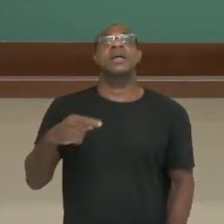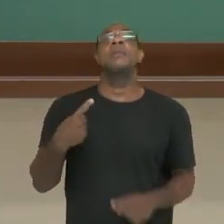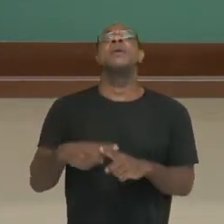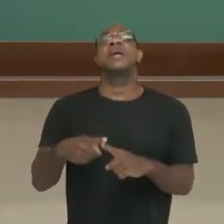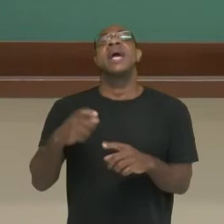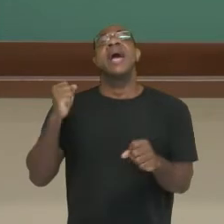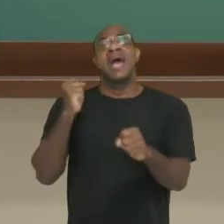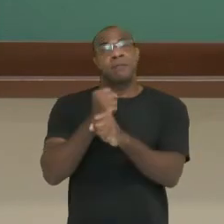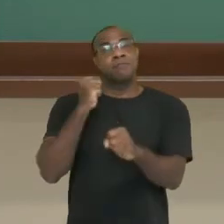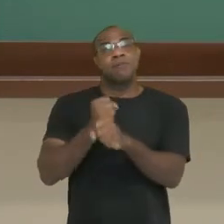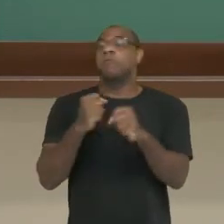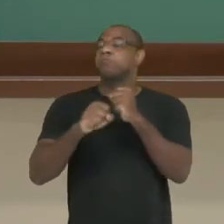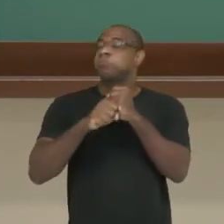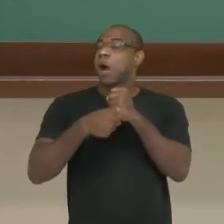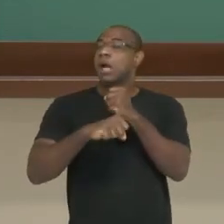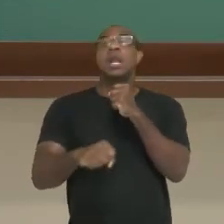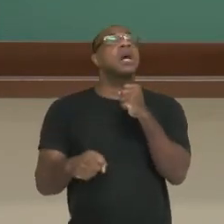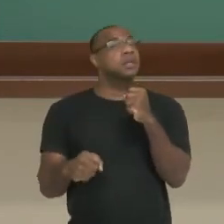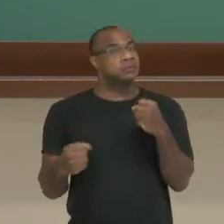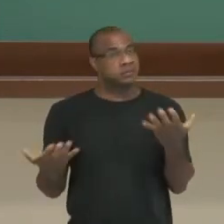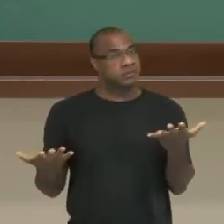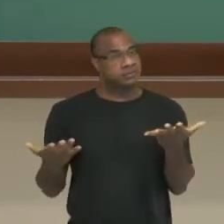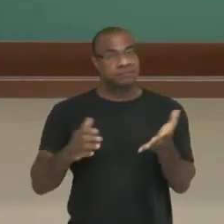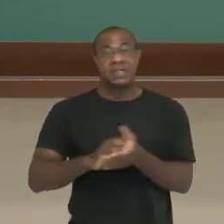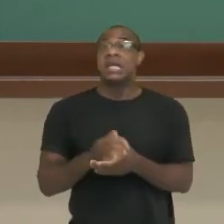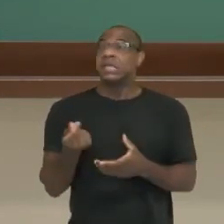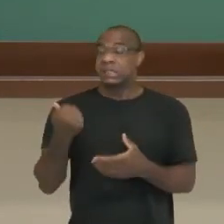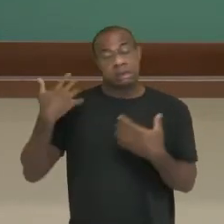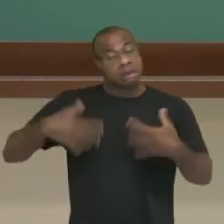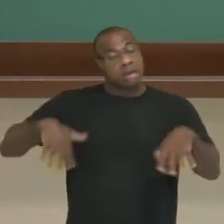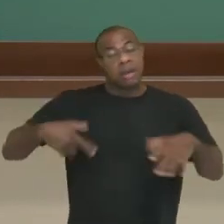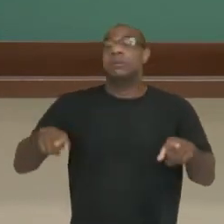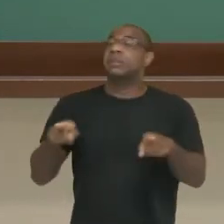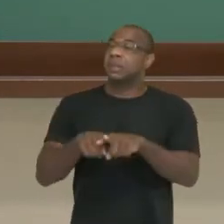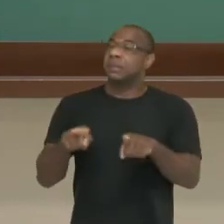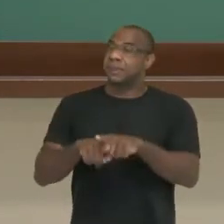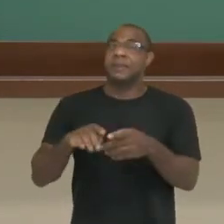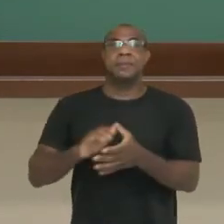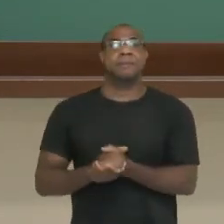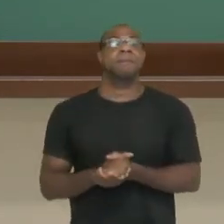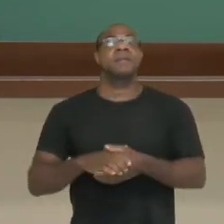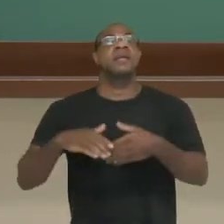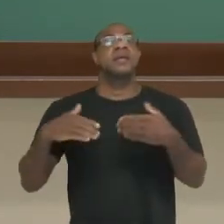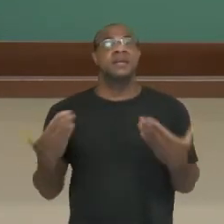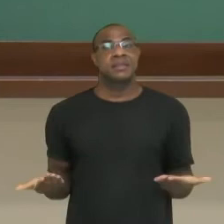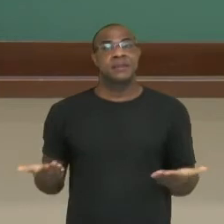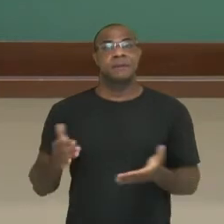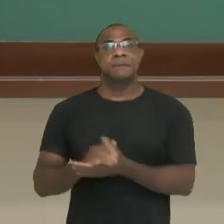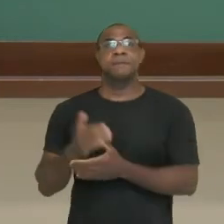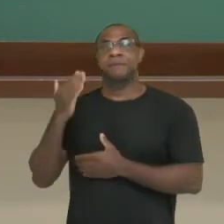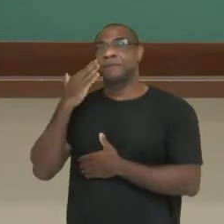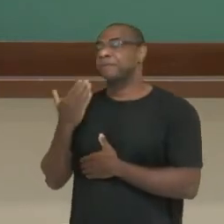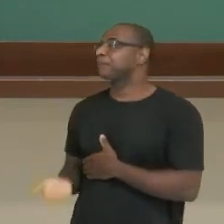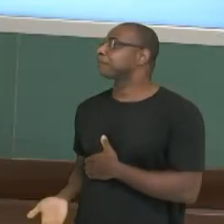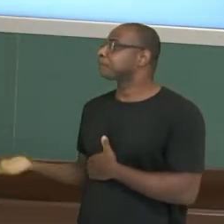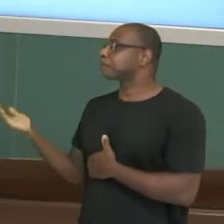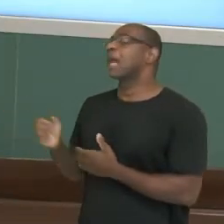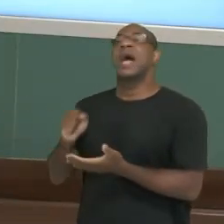grandes obras criadas neste momento desse milagre econômico do Brasil durante o regime